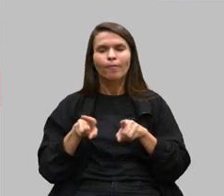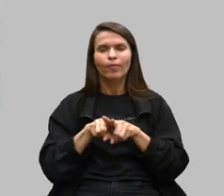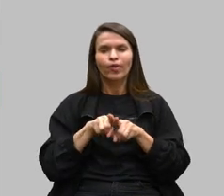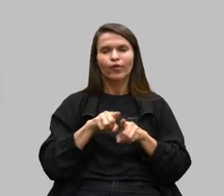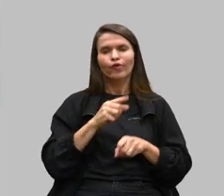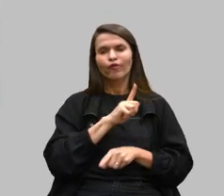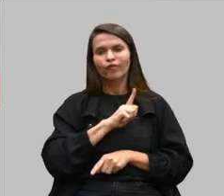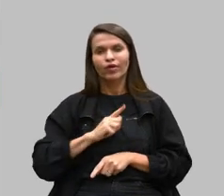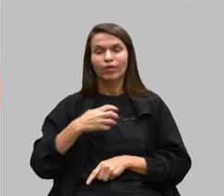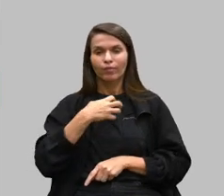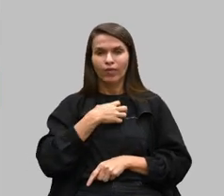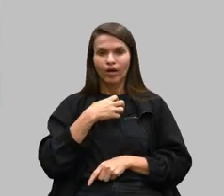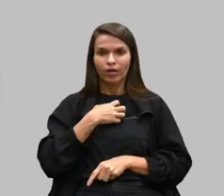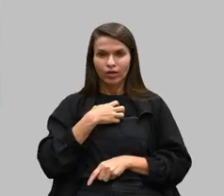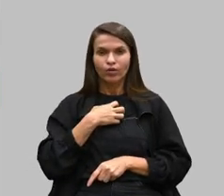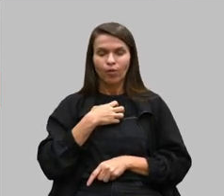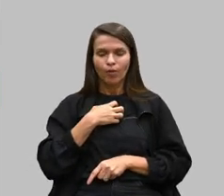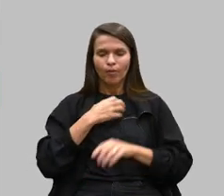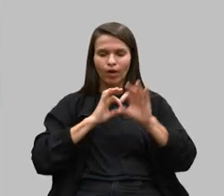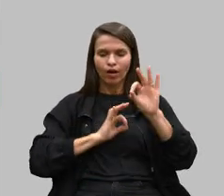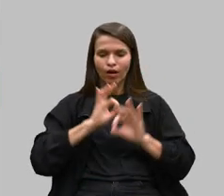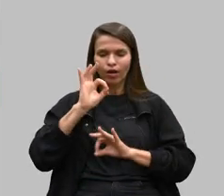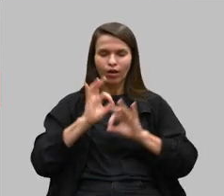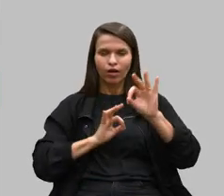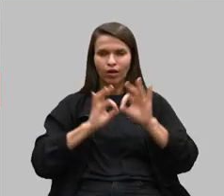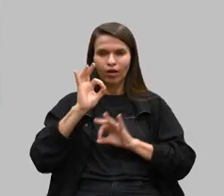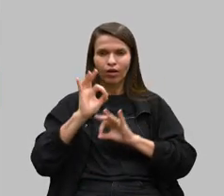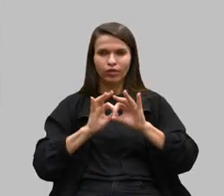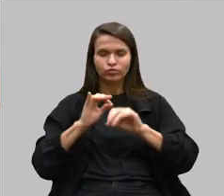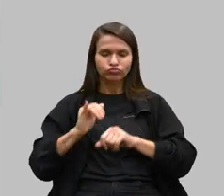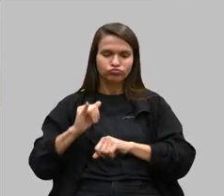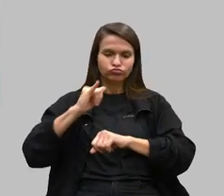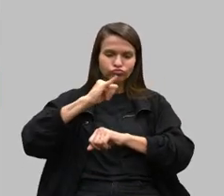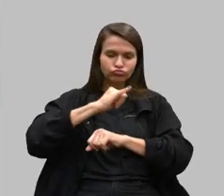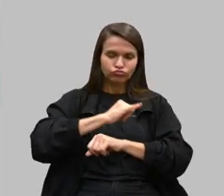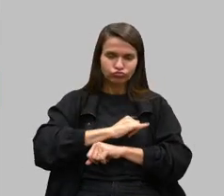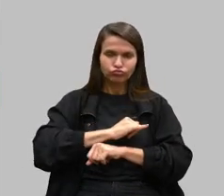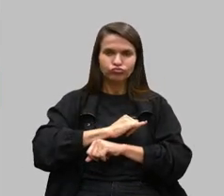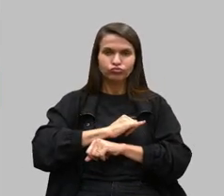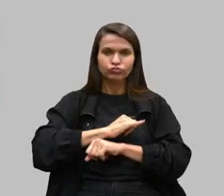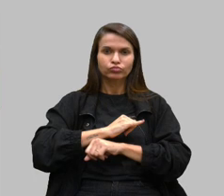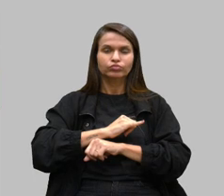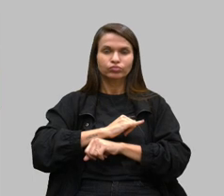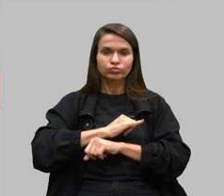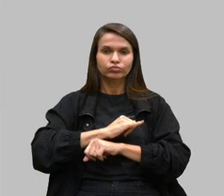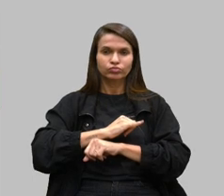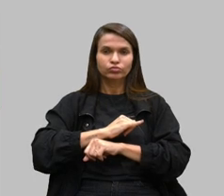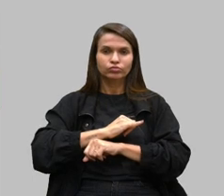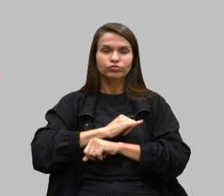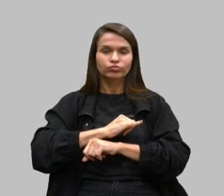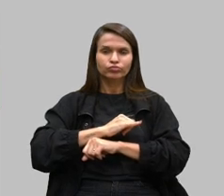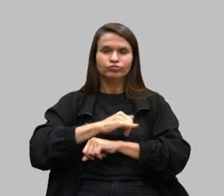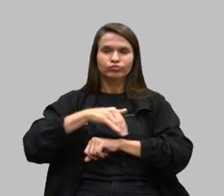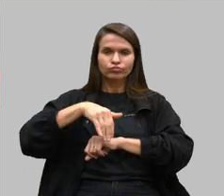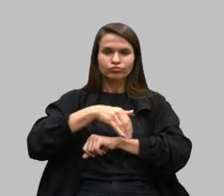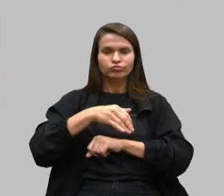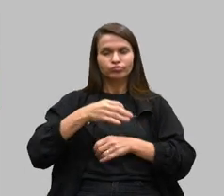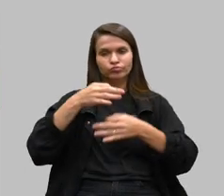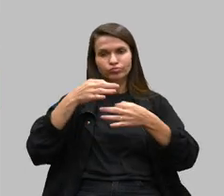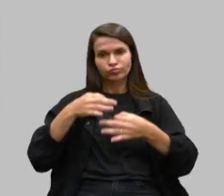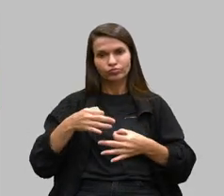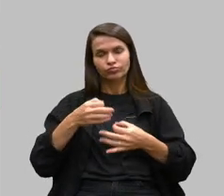recuperação da pista que é uma pista muito eh propícia para grandes